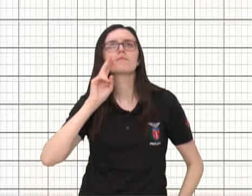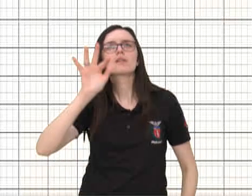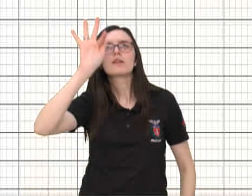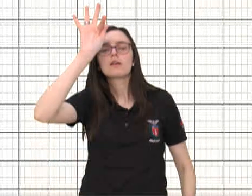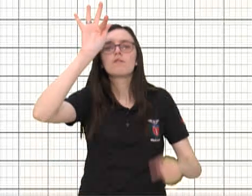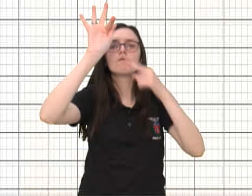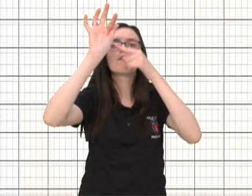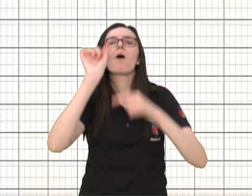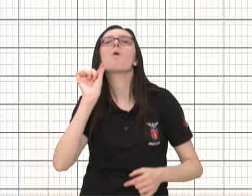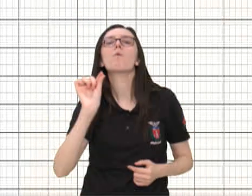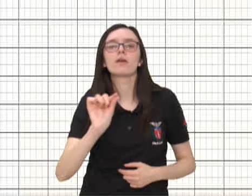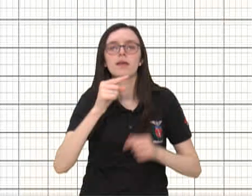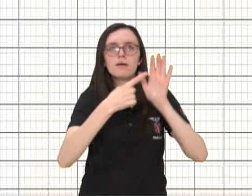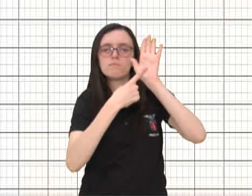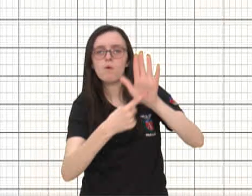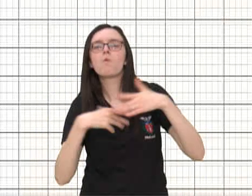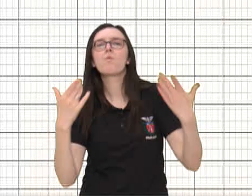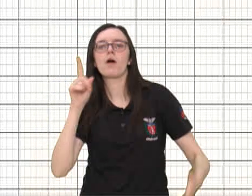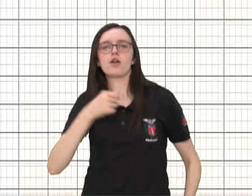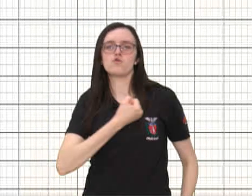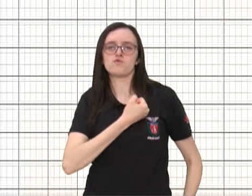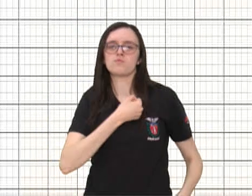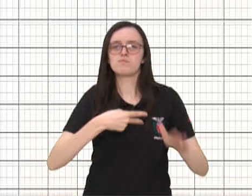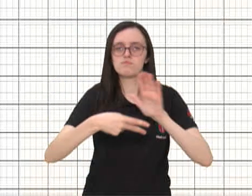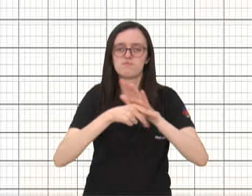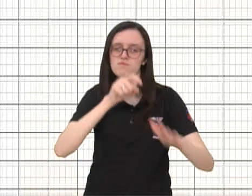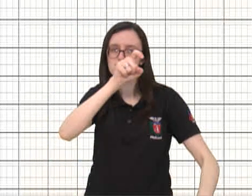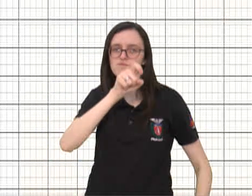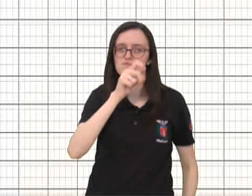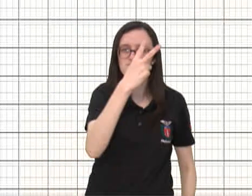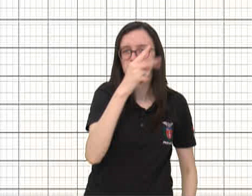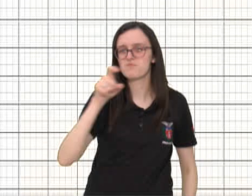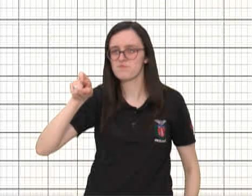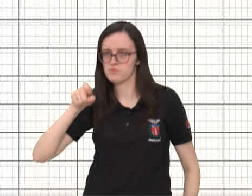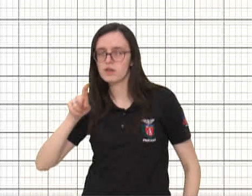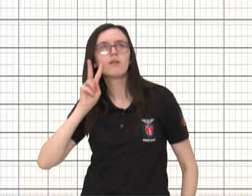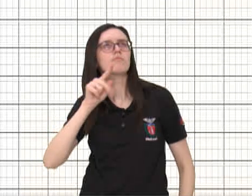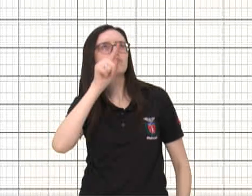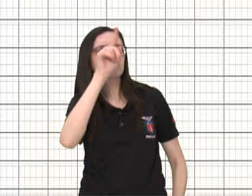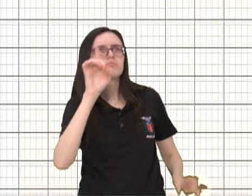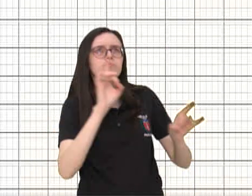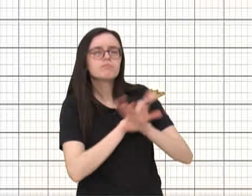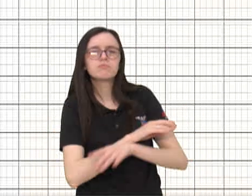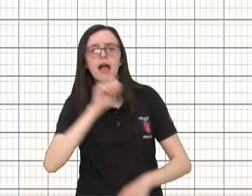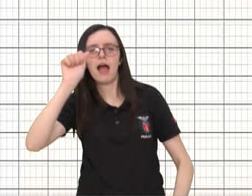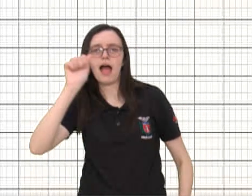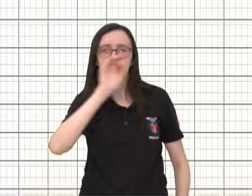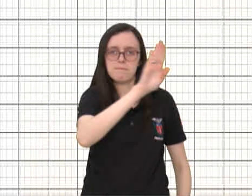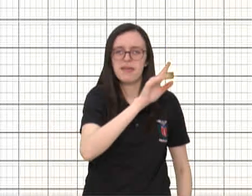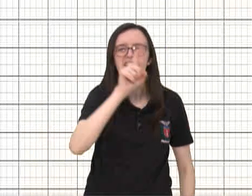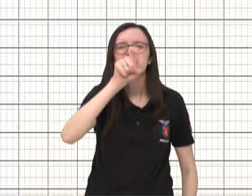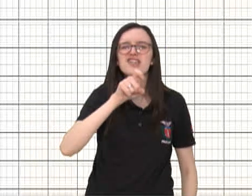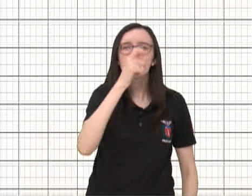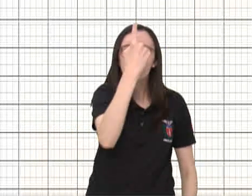mostra as raízes, o ponto A e B, aí o x' e x duas linhas, o menos 6 e o